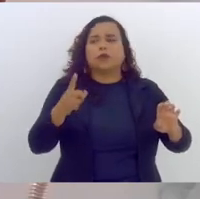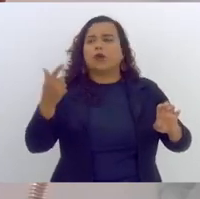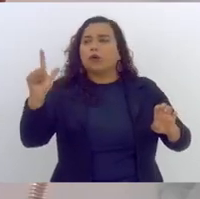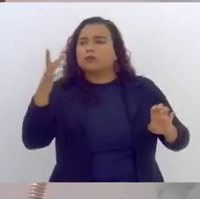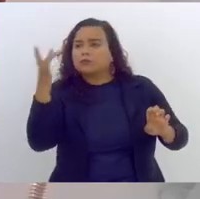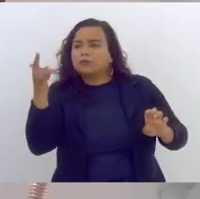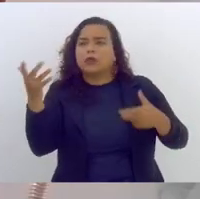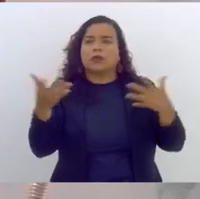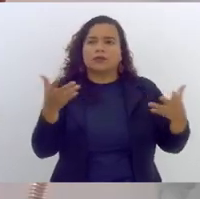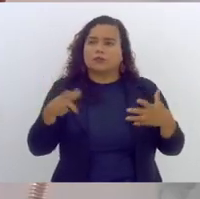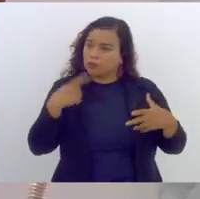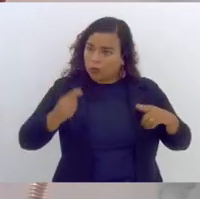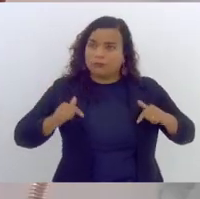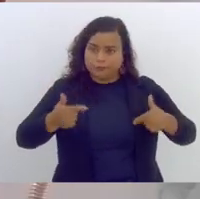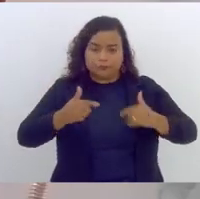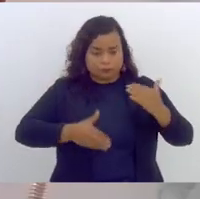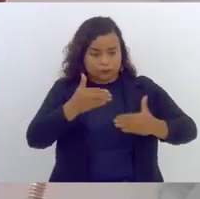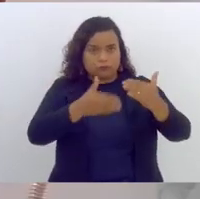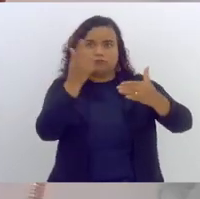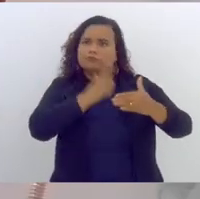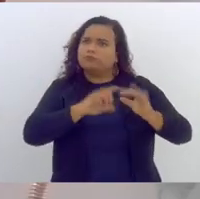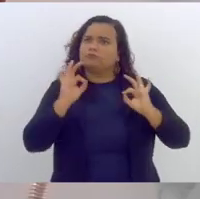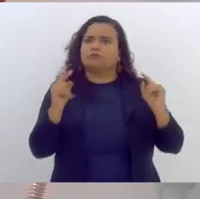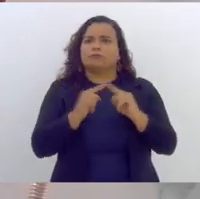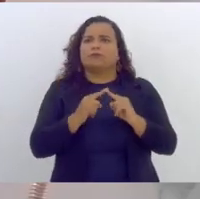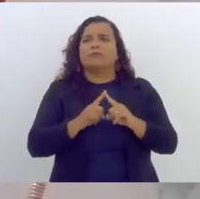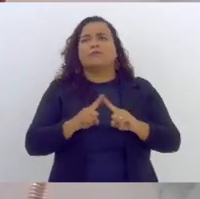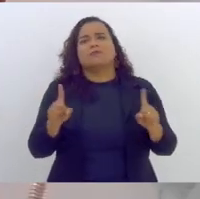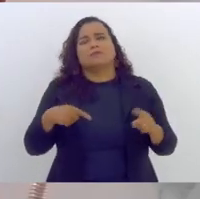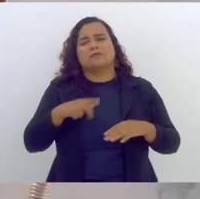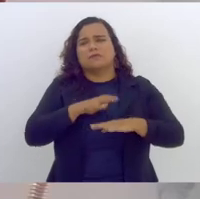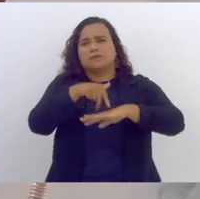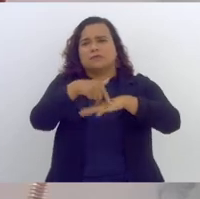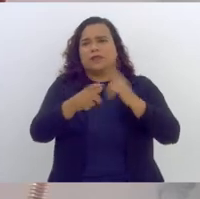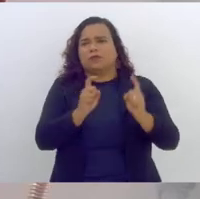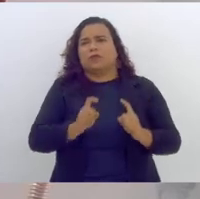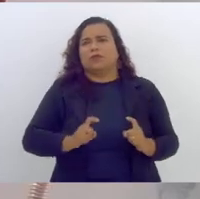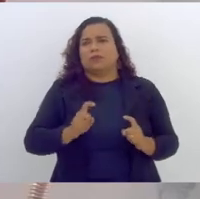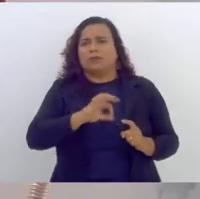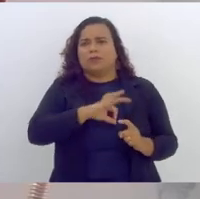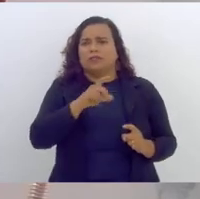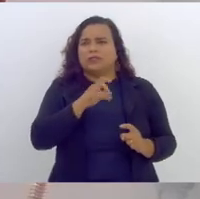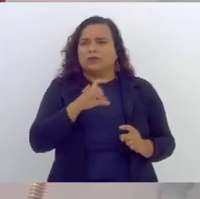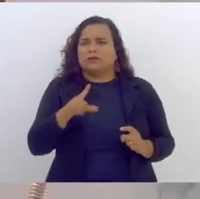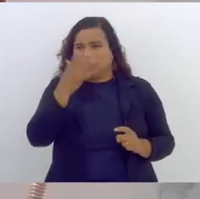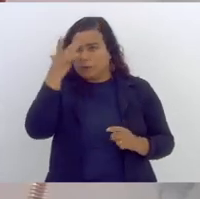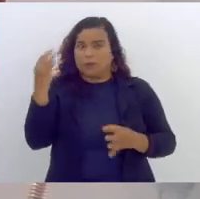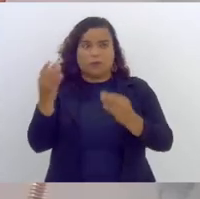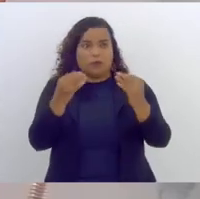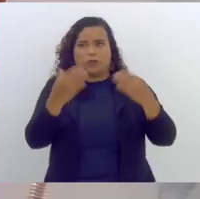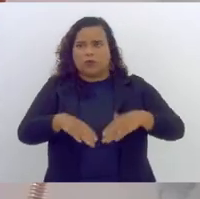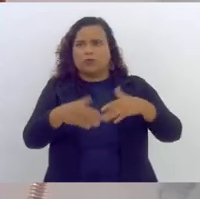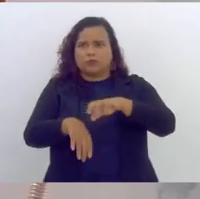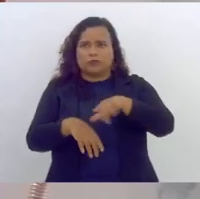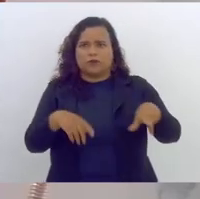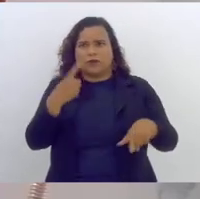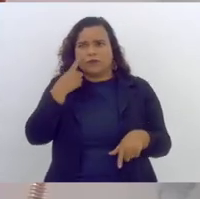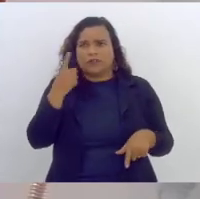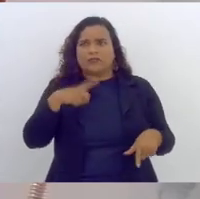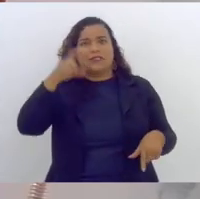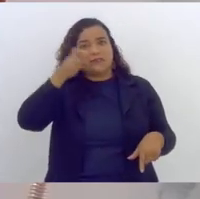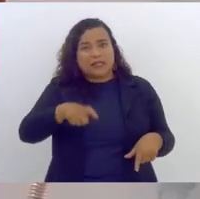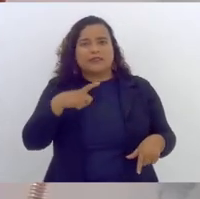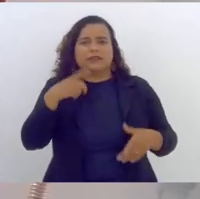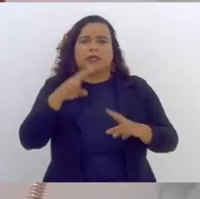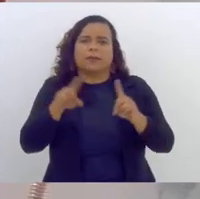lá quem e a gente tem feito os avanços nesse sentido agora vir para uma reunião com a polícia civil com tanta gente com tanto de concurso e ouvir que há interesse mas